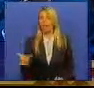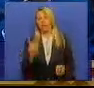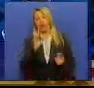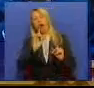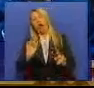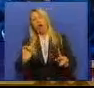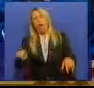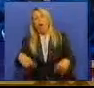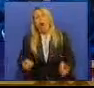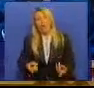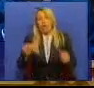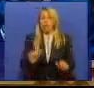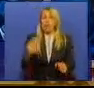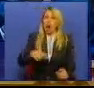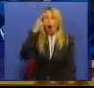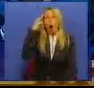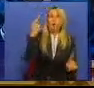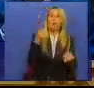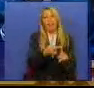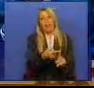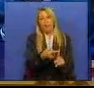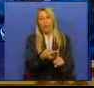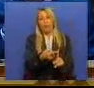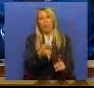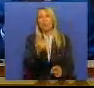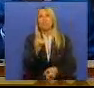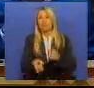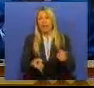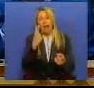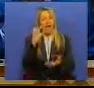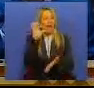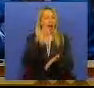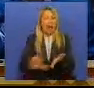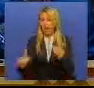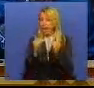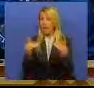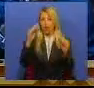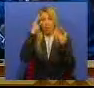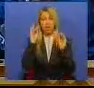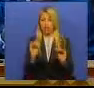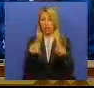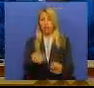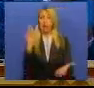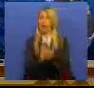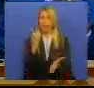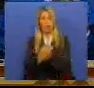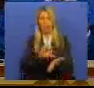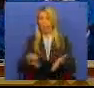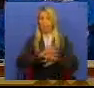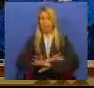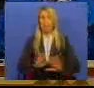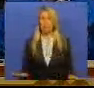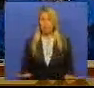intenções, acaba por desistir dos níveis de exigência na escola em Portugal. É